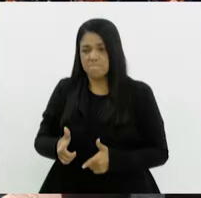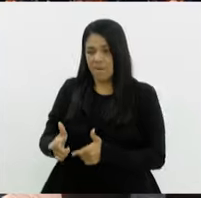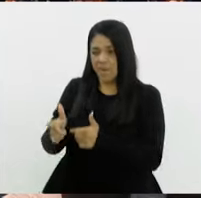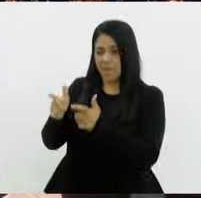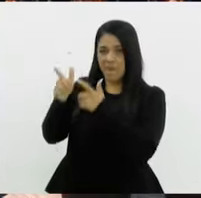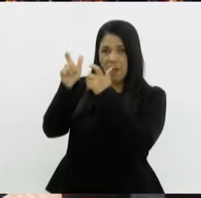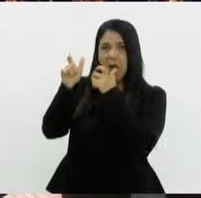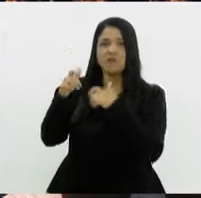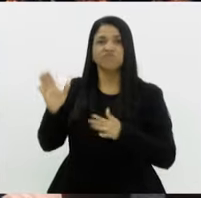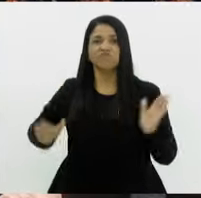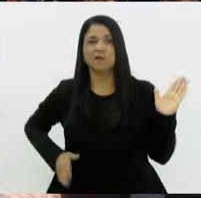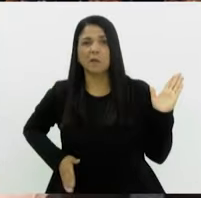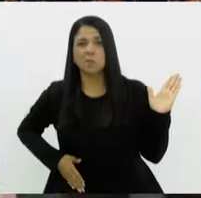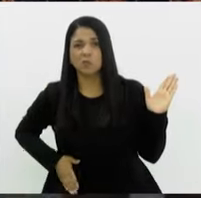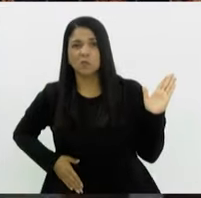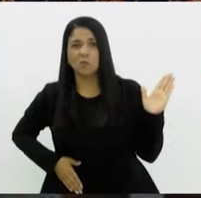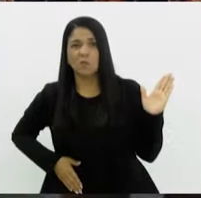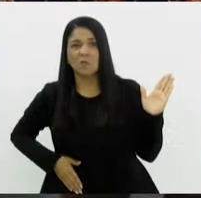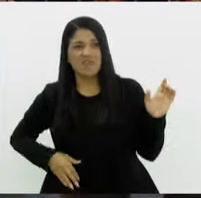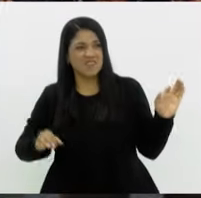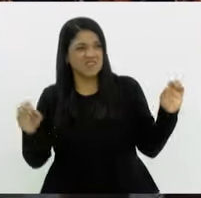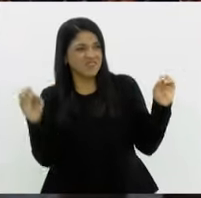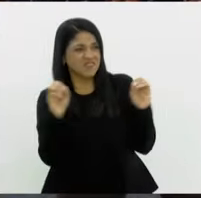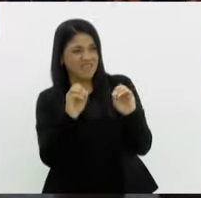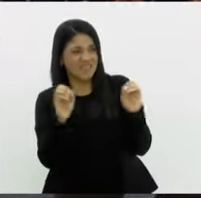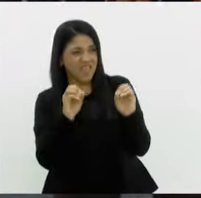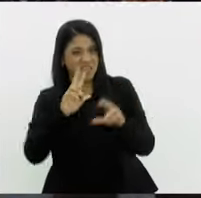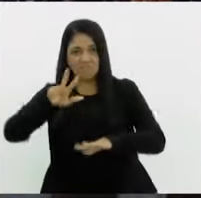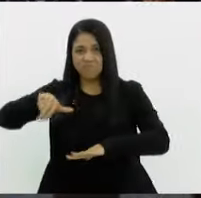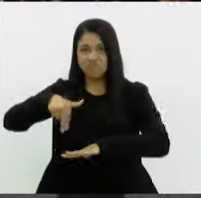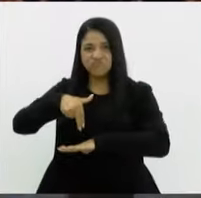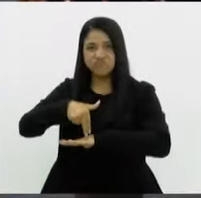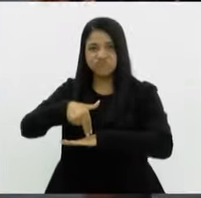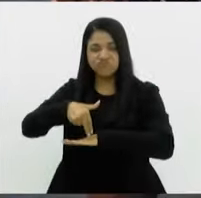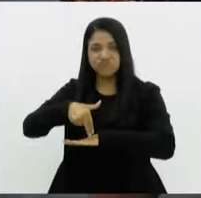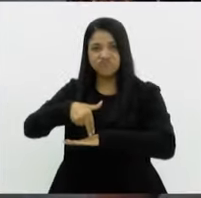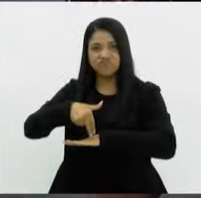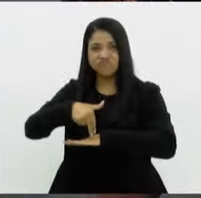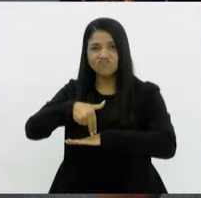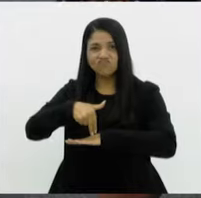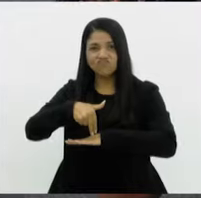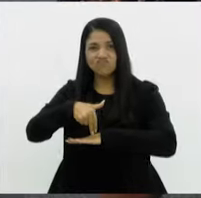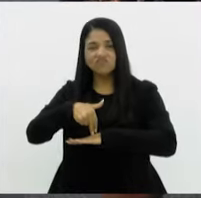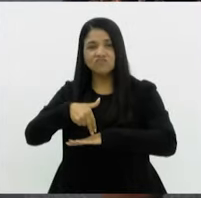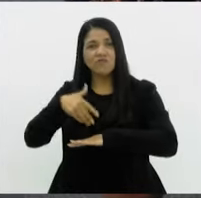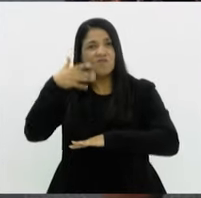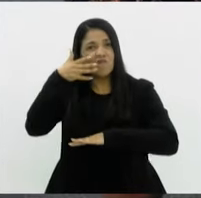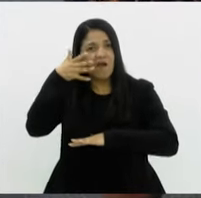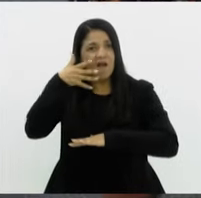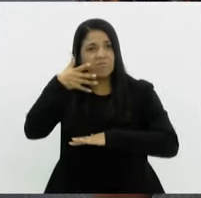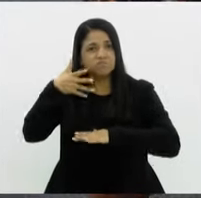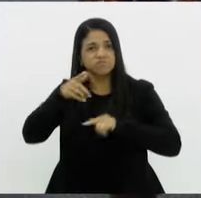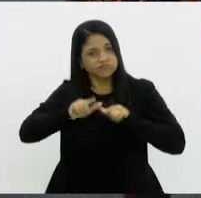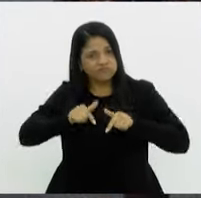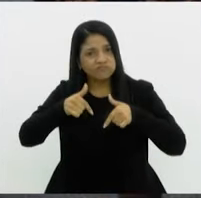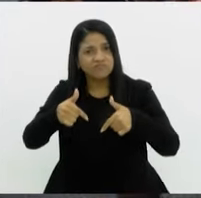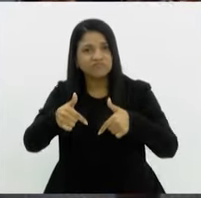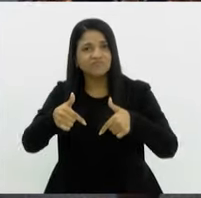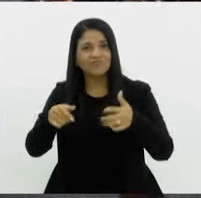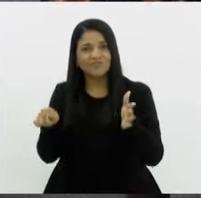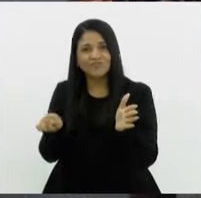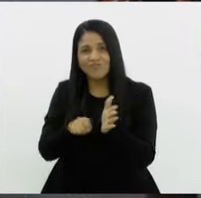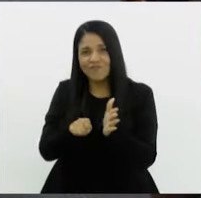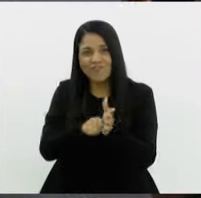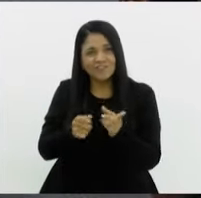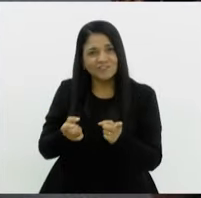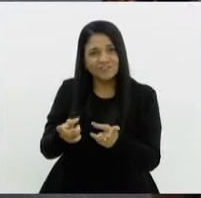vagabundos. Mas eu não vejo ninguém chegar aqui, alguns parlamentares chegarem aqui e falar das ações dos traficantes,